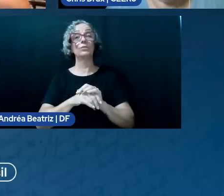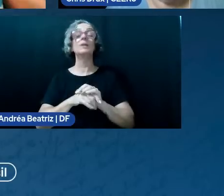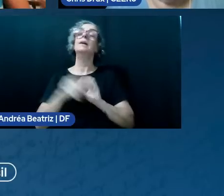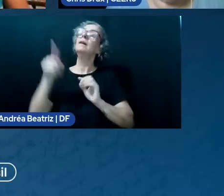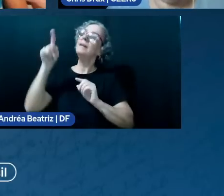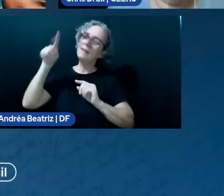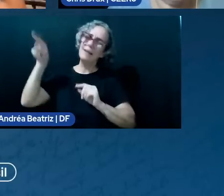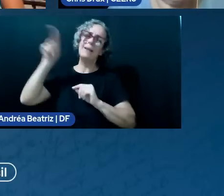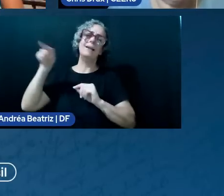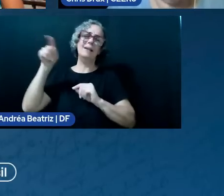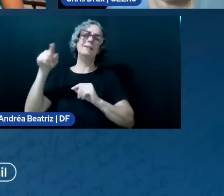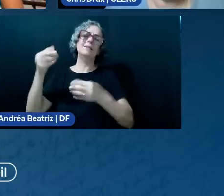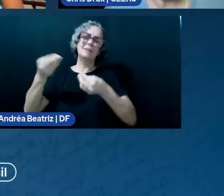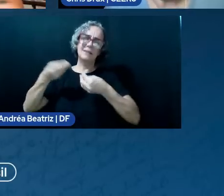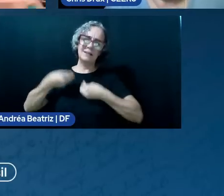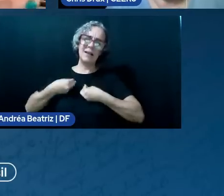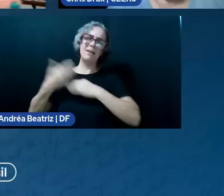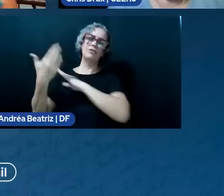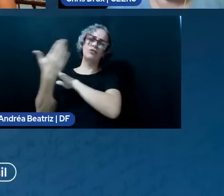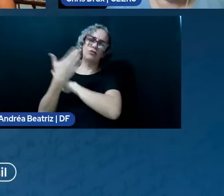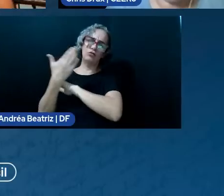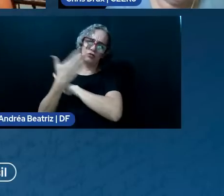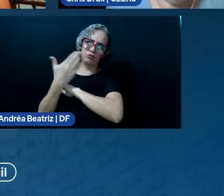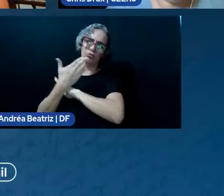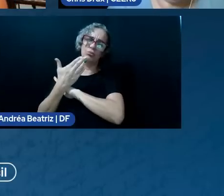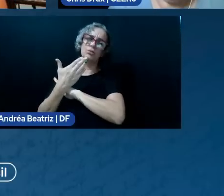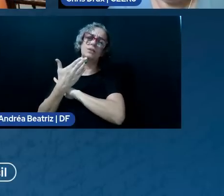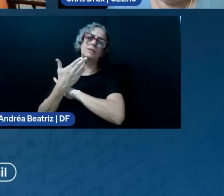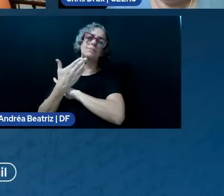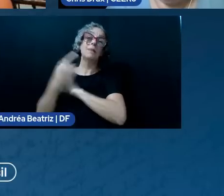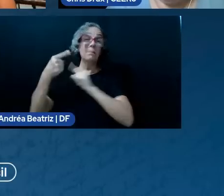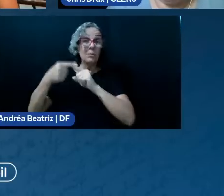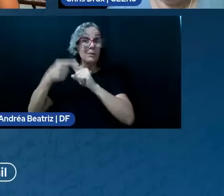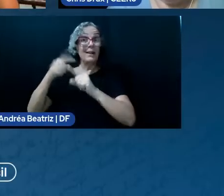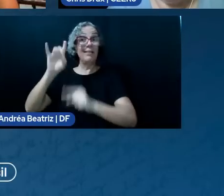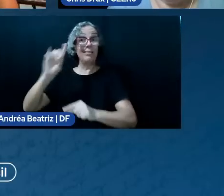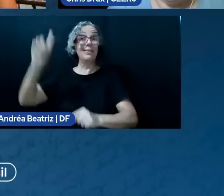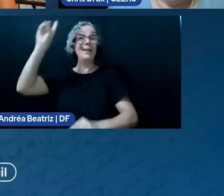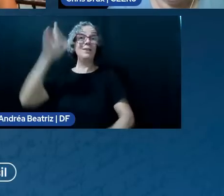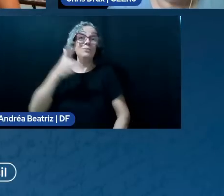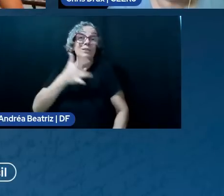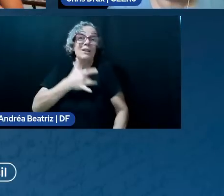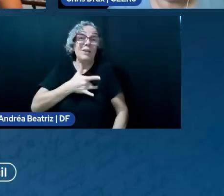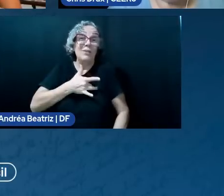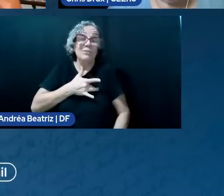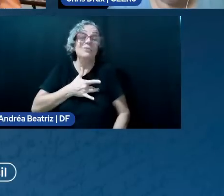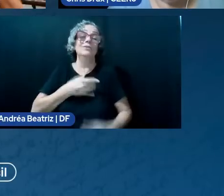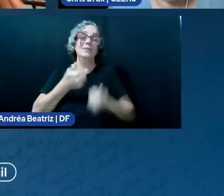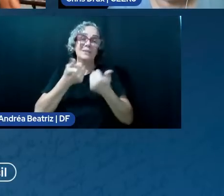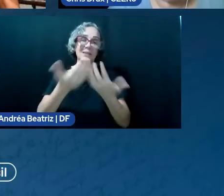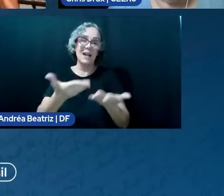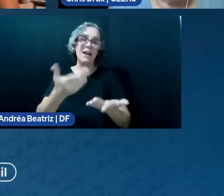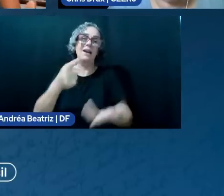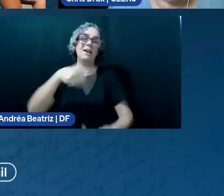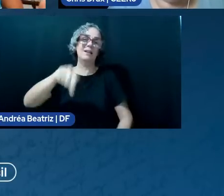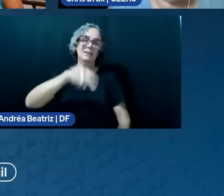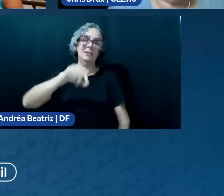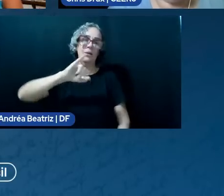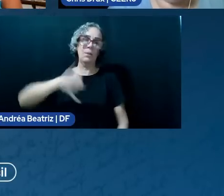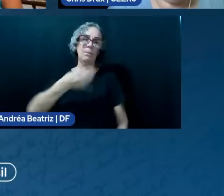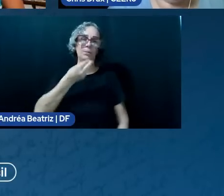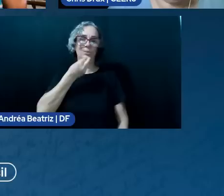favorecidos pela misericórdia de Deus, que nos oferece vários caminhos e várias oportunidades